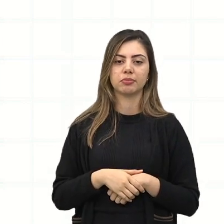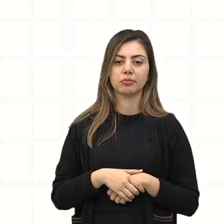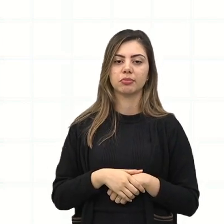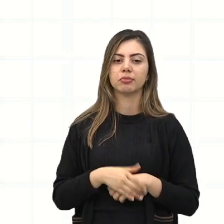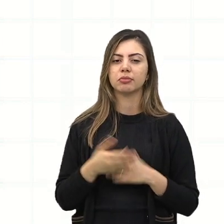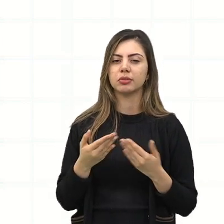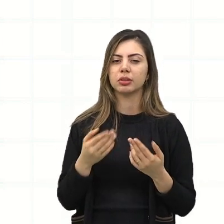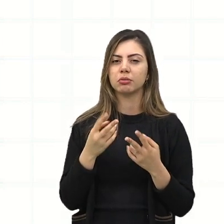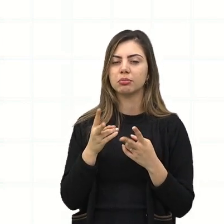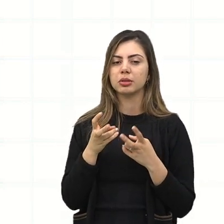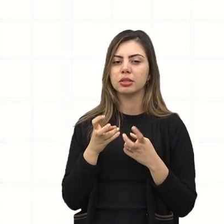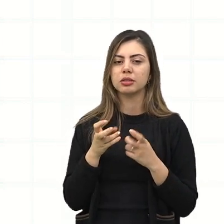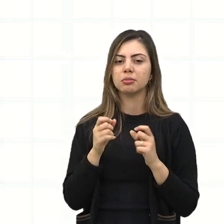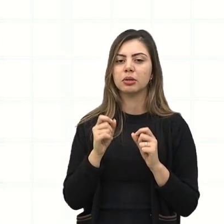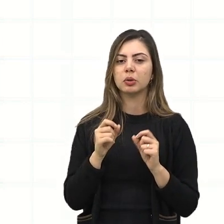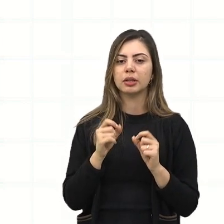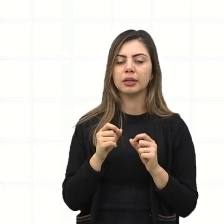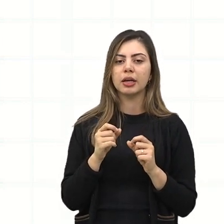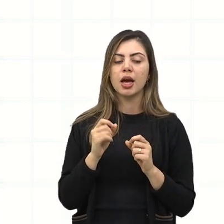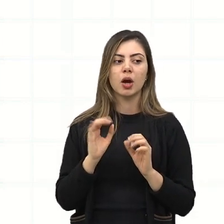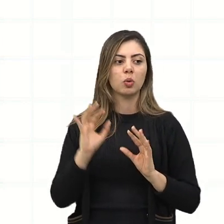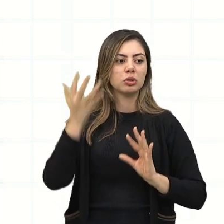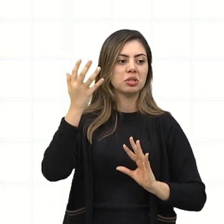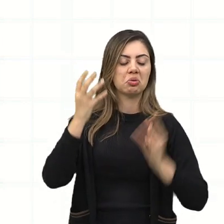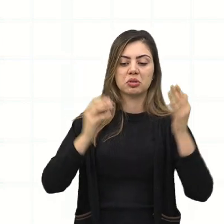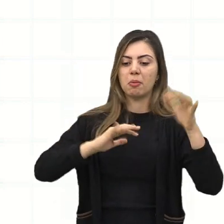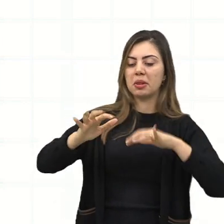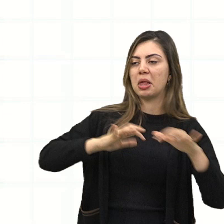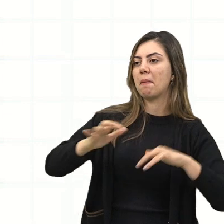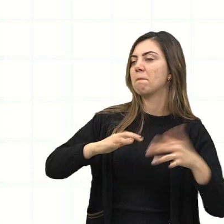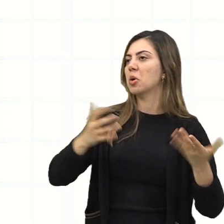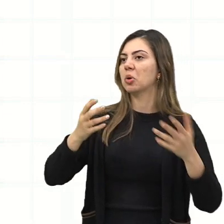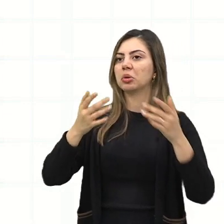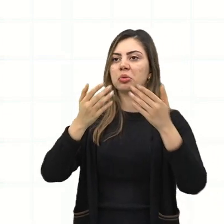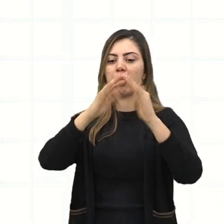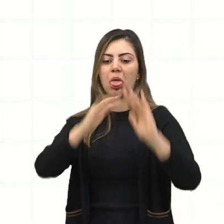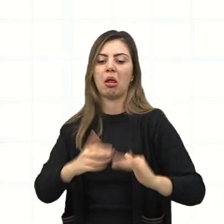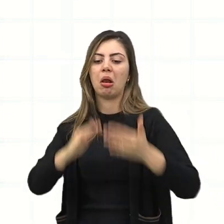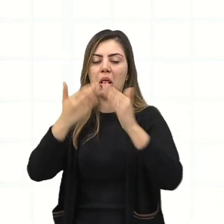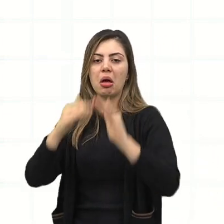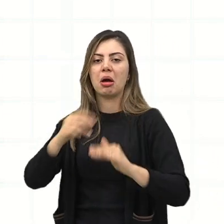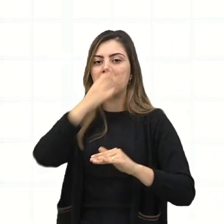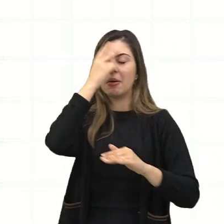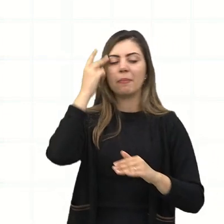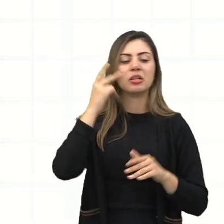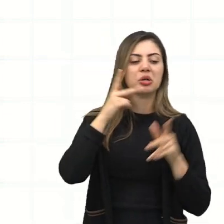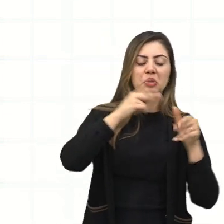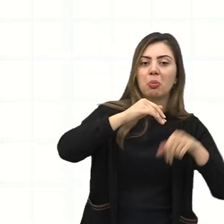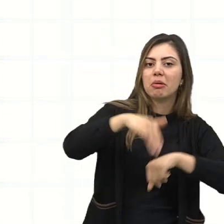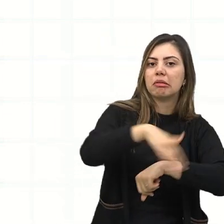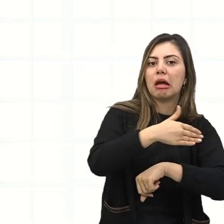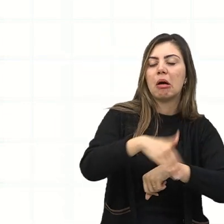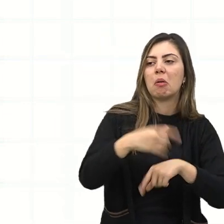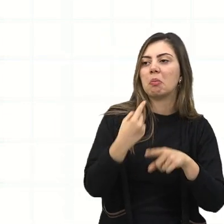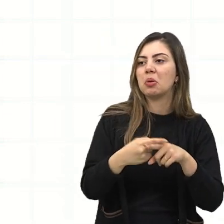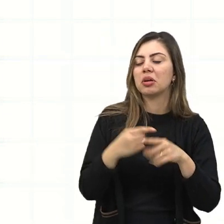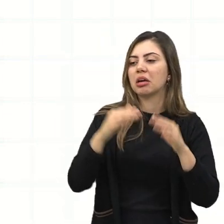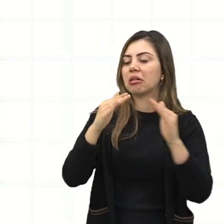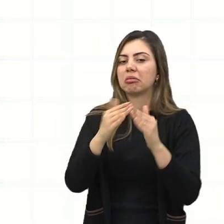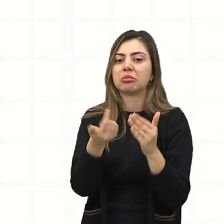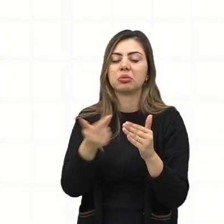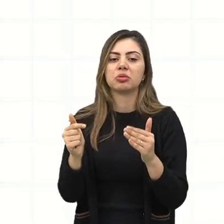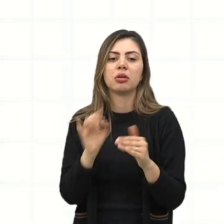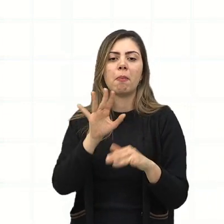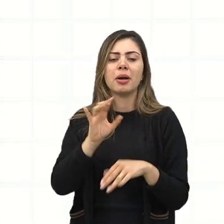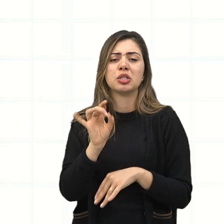Ele veio me dizendo que tudo isso aconteceu, teve construção que desabou, as pessoas dormiram na rua porque elas não tinham onde ficar, só